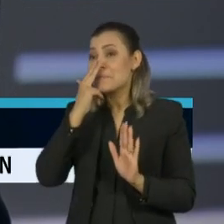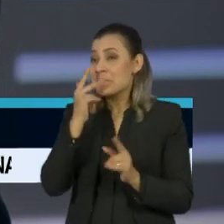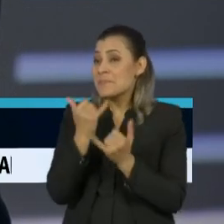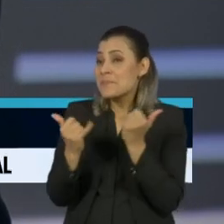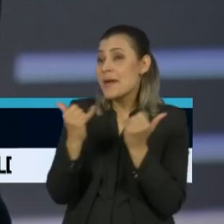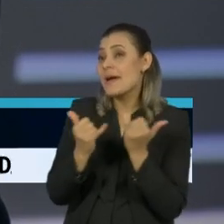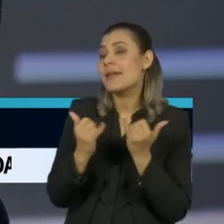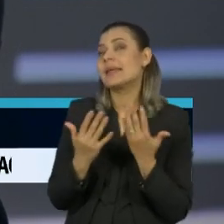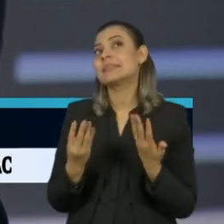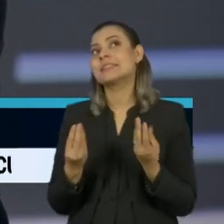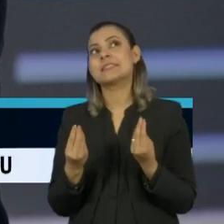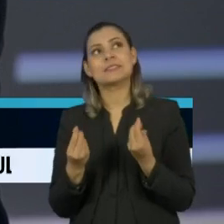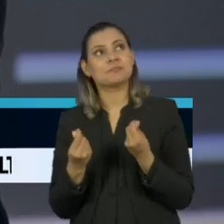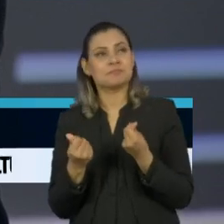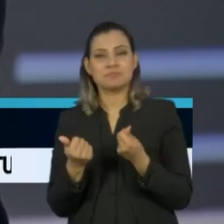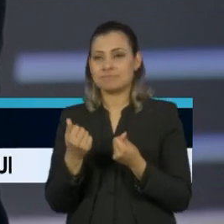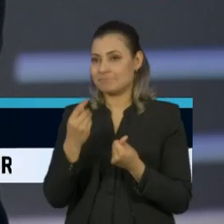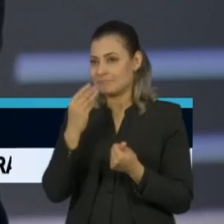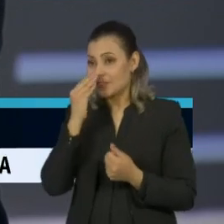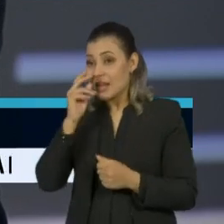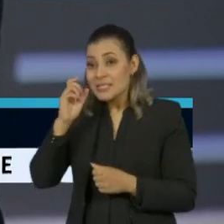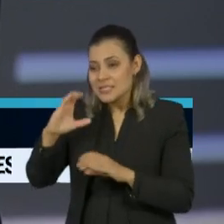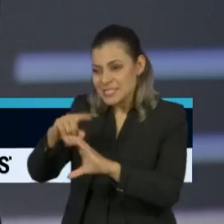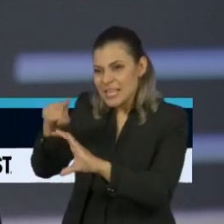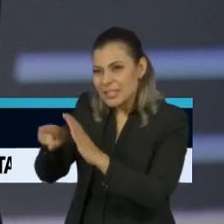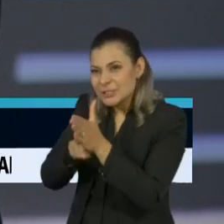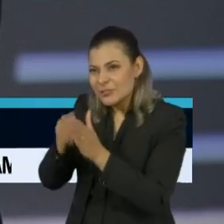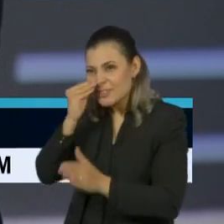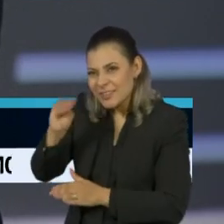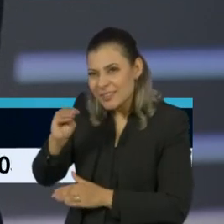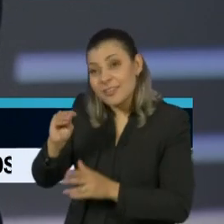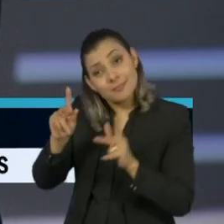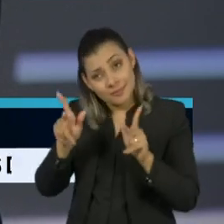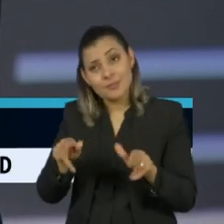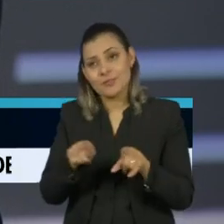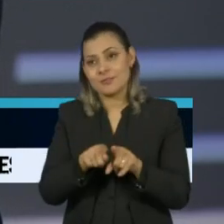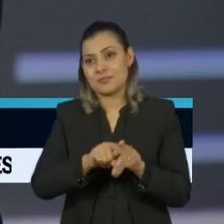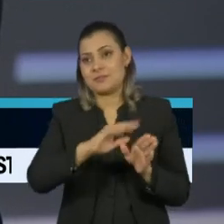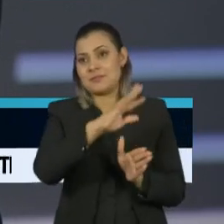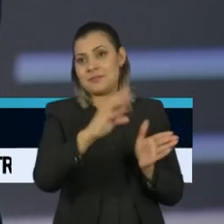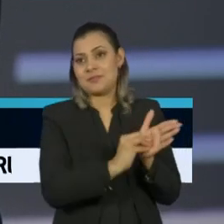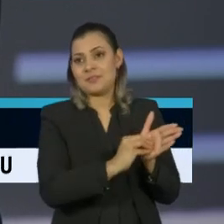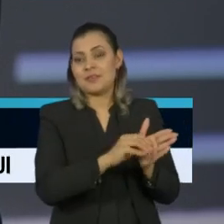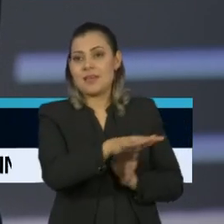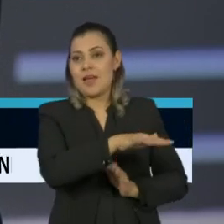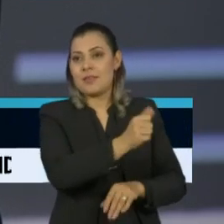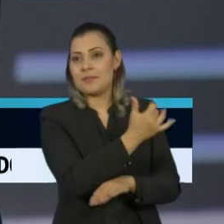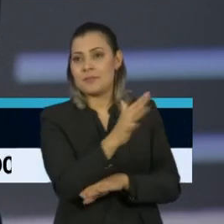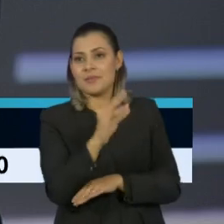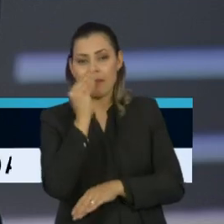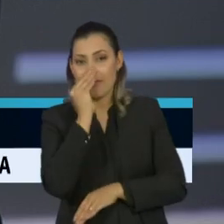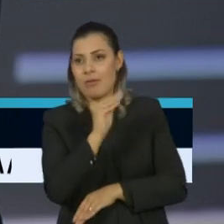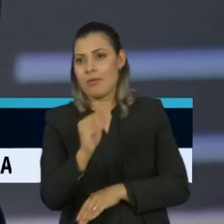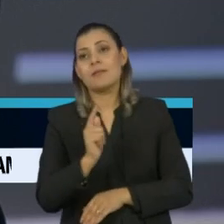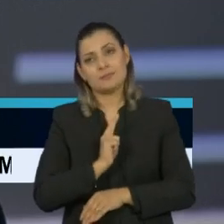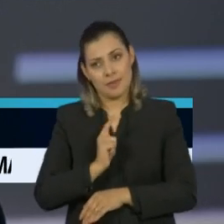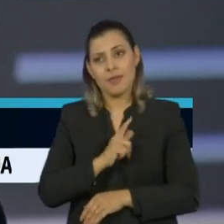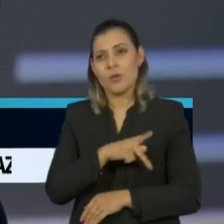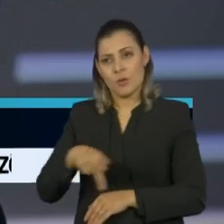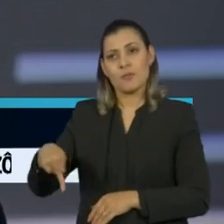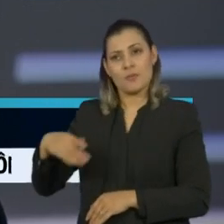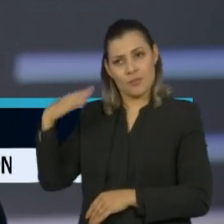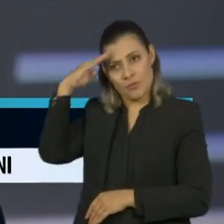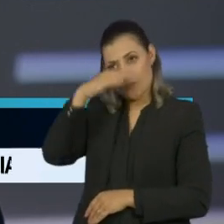de descaso com a ciência geral também a em relação a ciência ambiental o governo bolsonaro